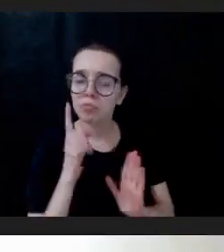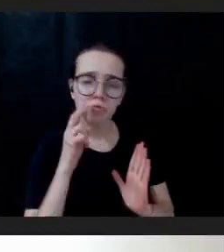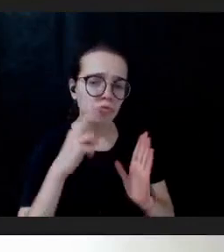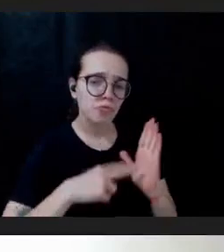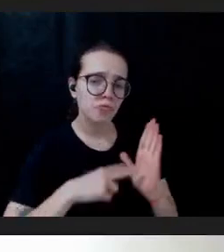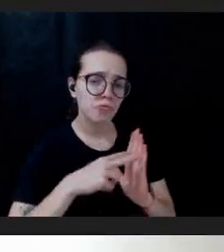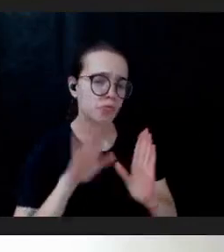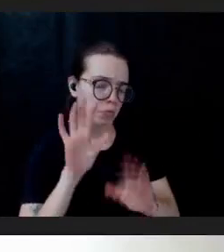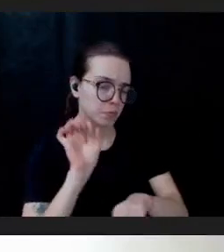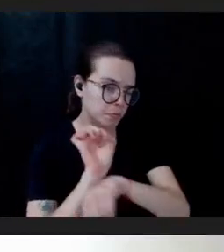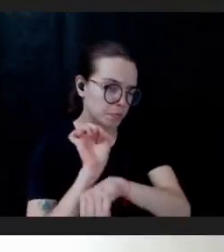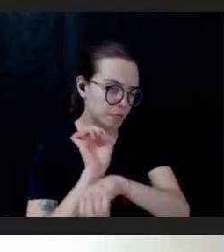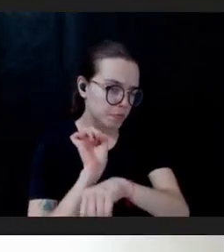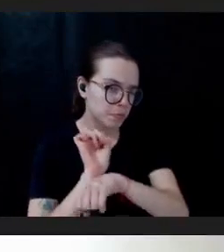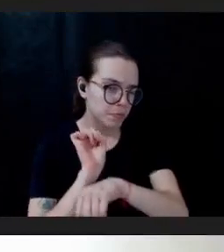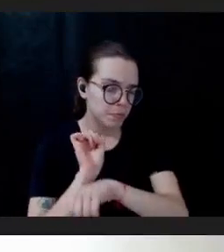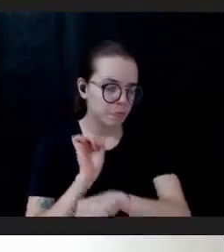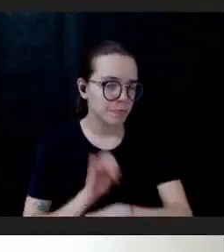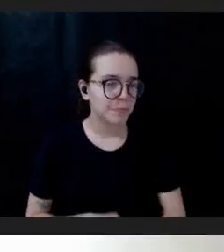perguntas, né?